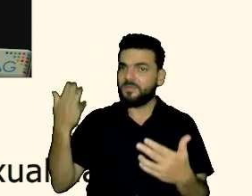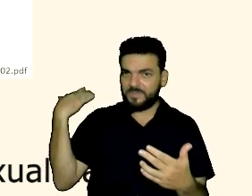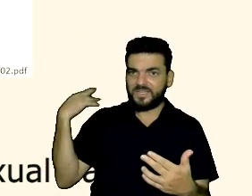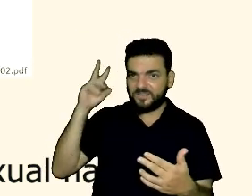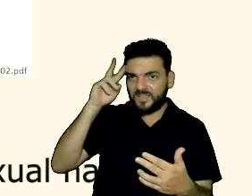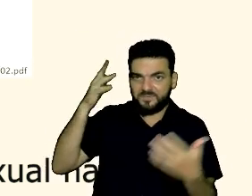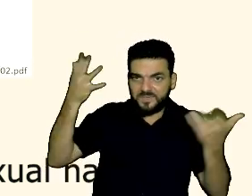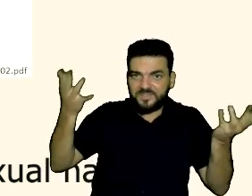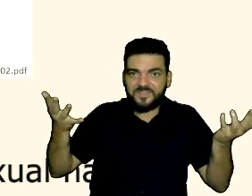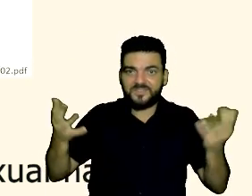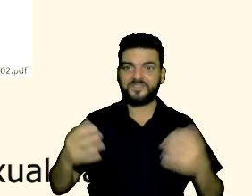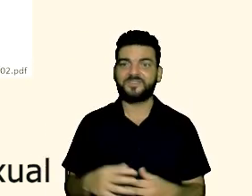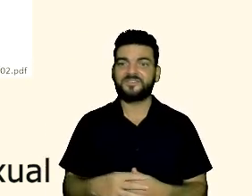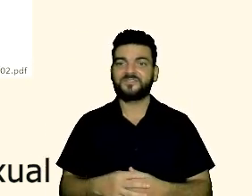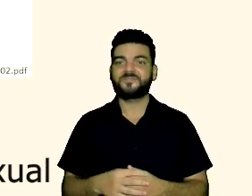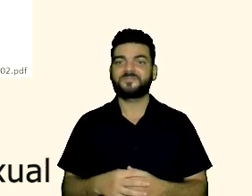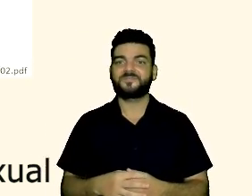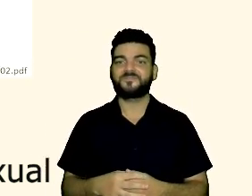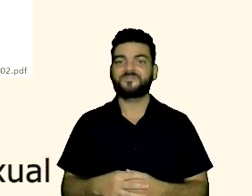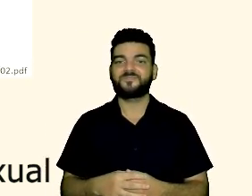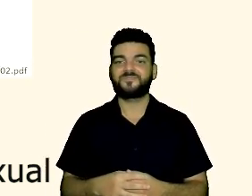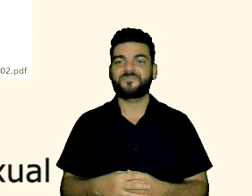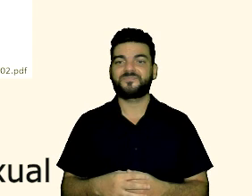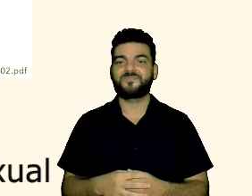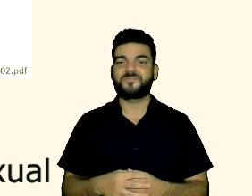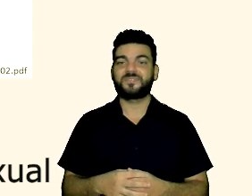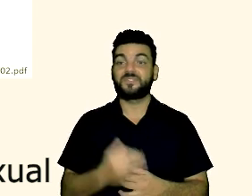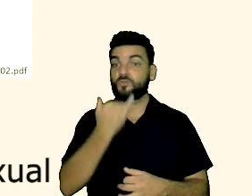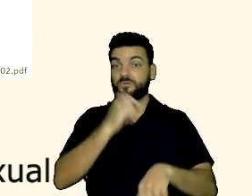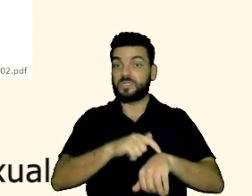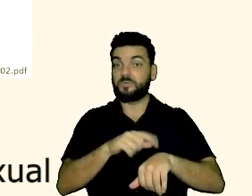tempo estourado, a doutora Thais me ajuda,